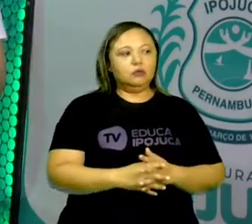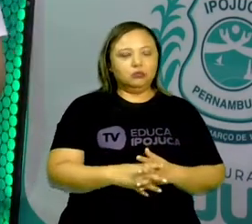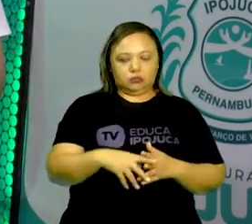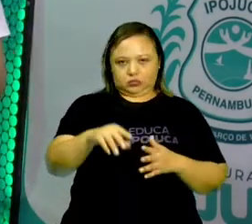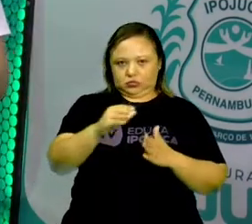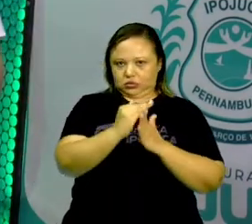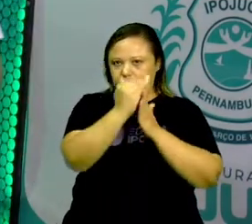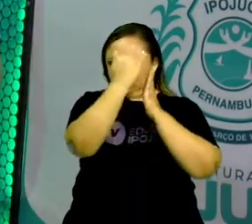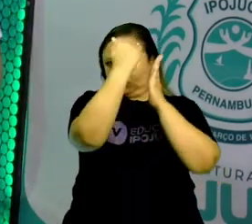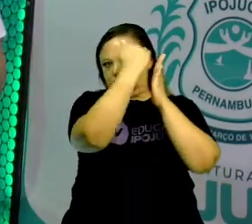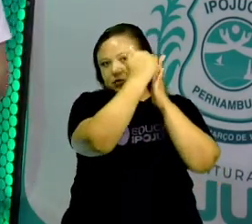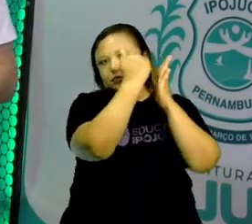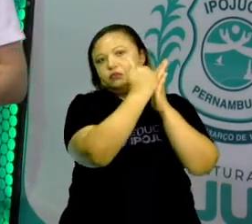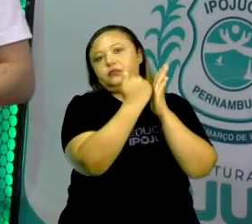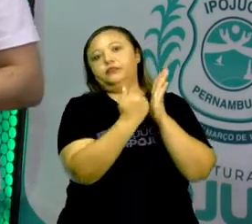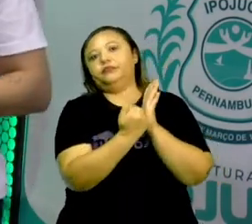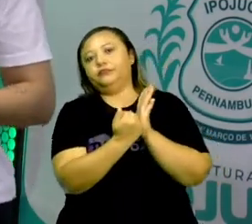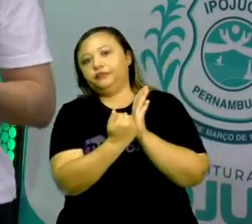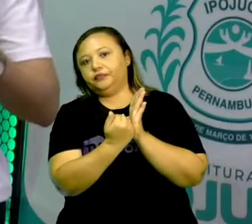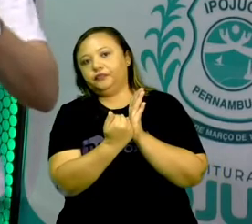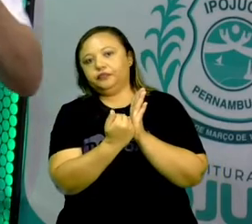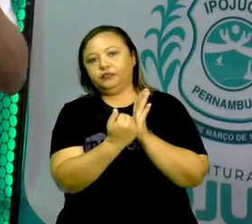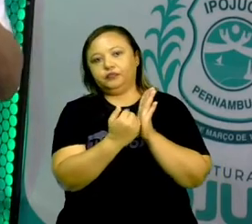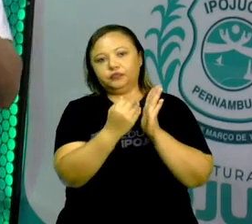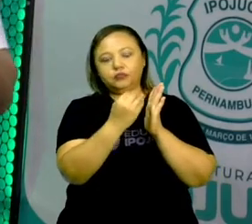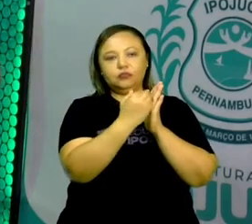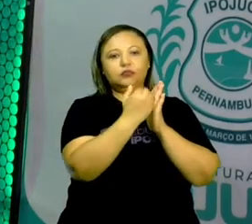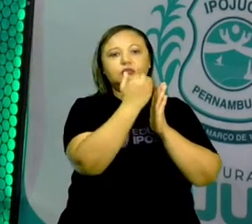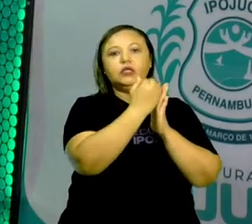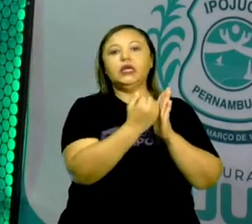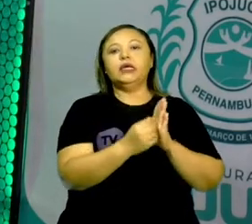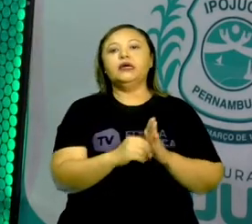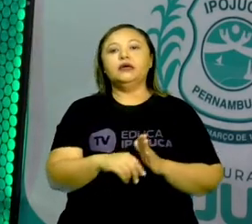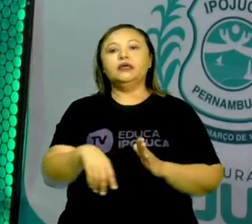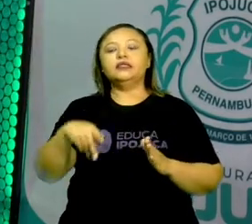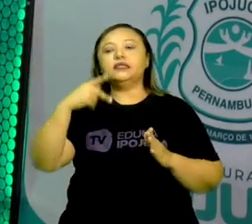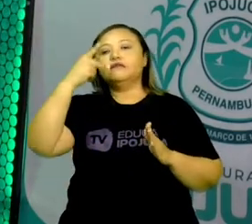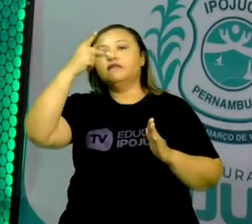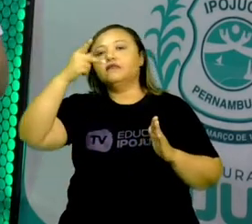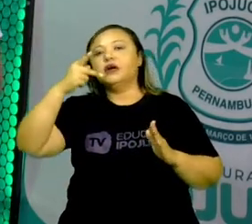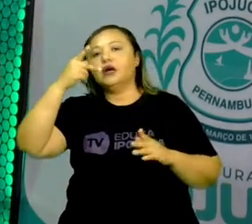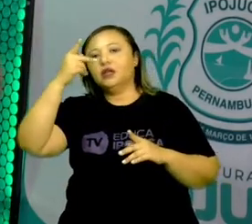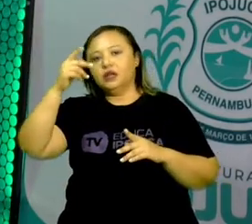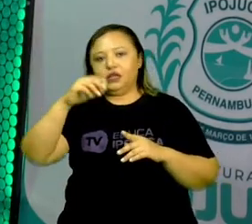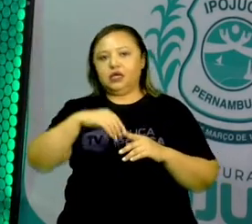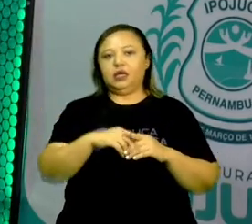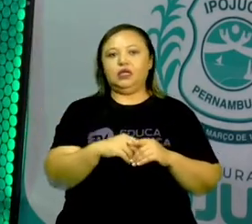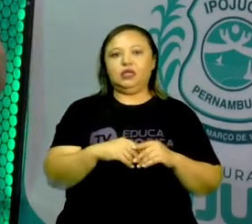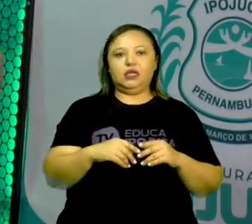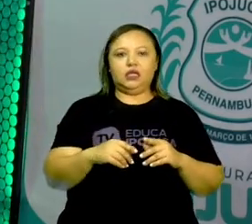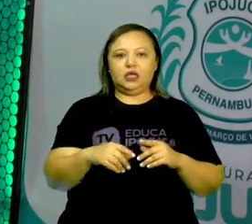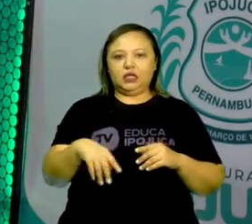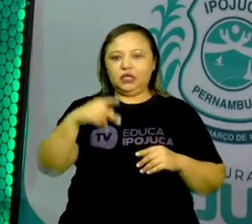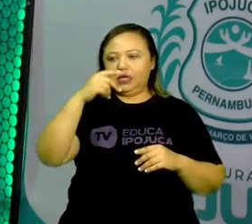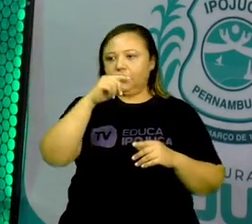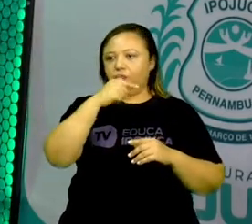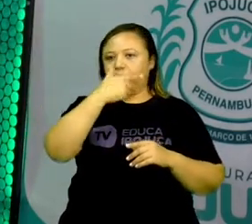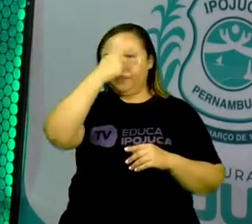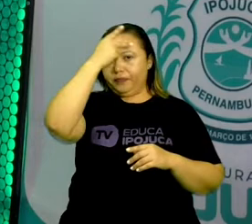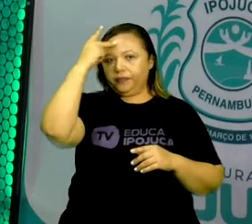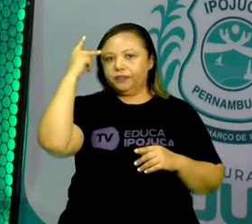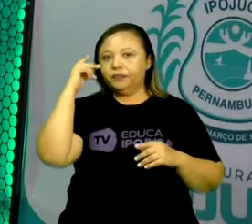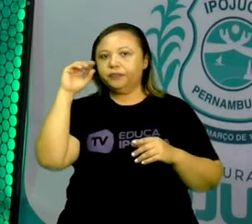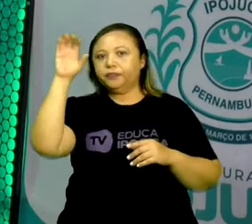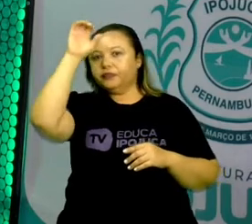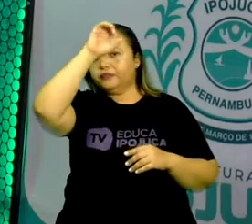essa norma padrão, por ela ter um domínio maior e ser falada entre as classes dominantes que têm um maior